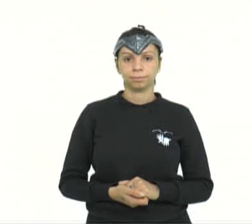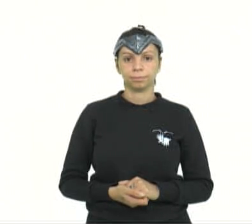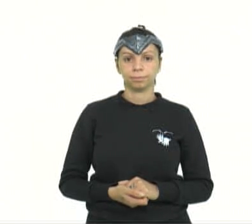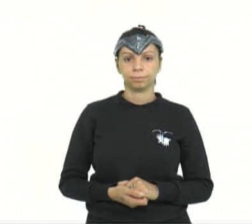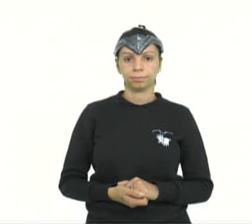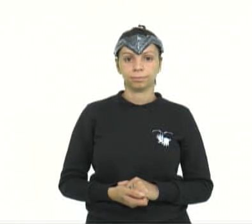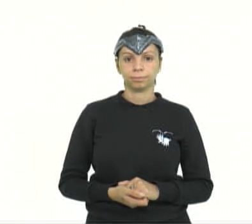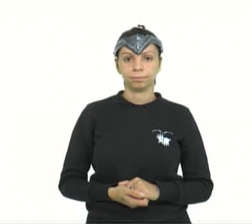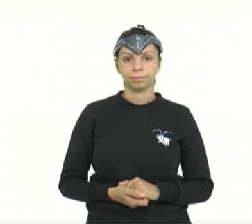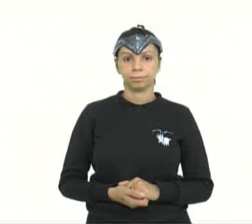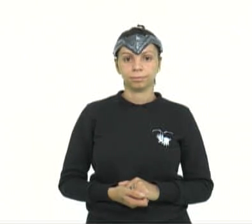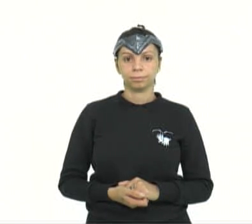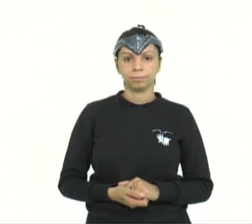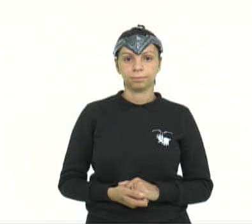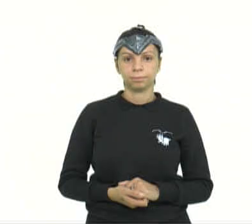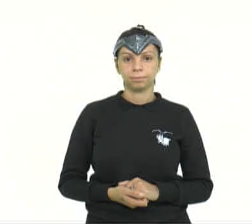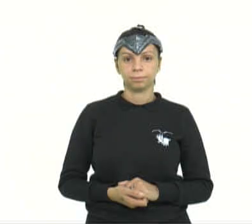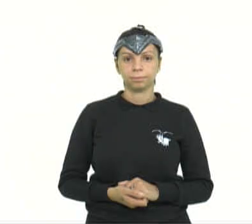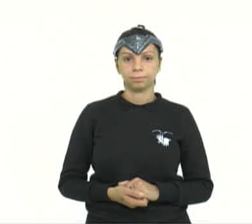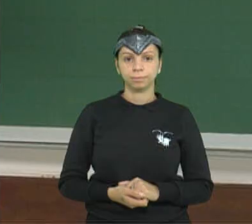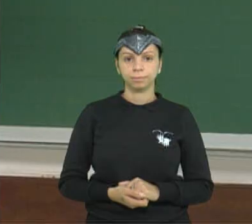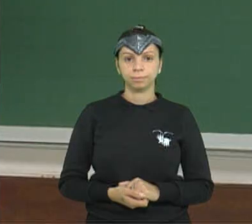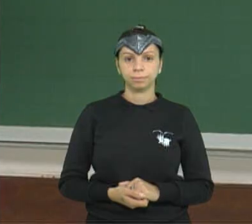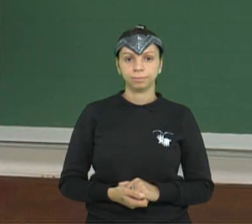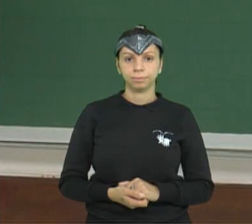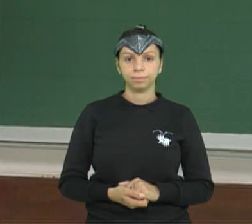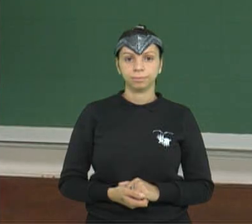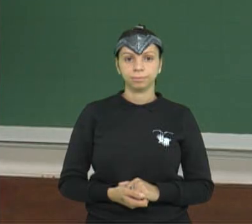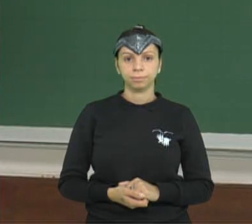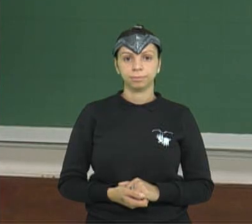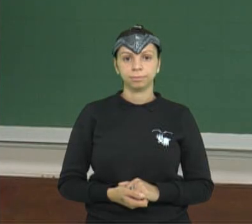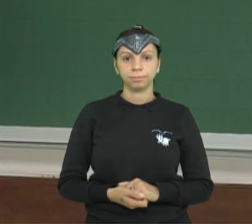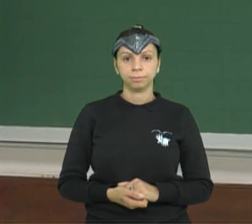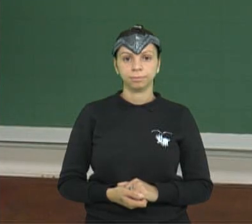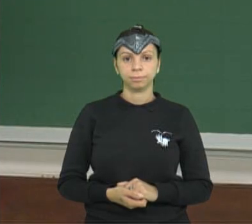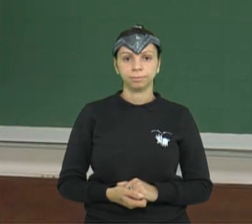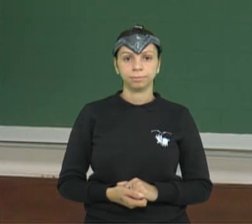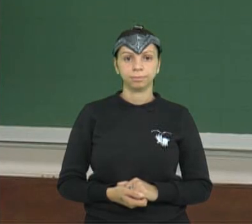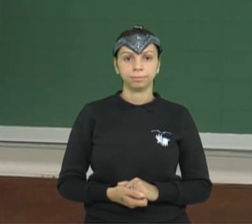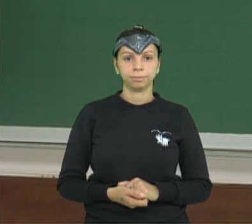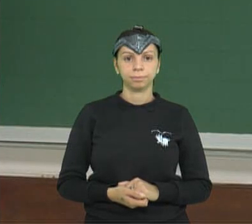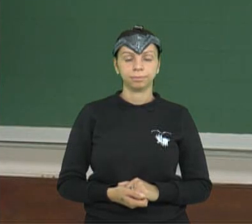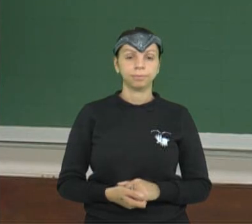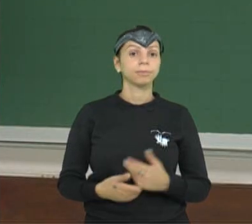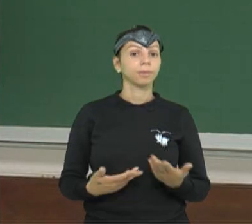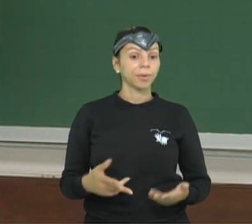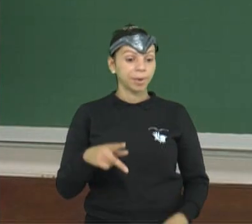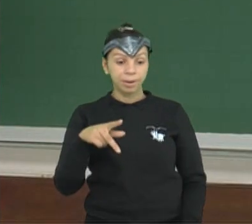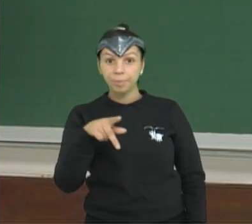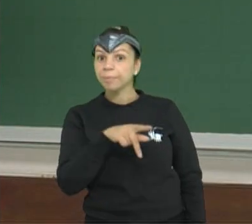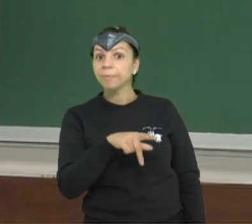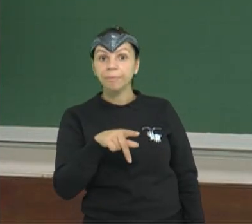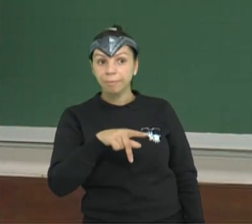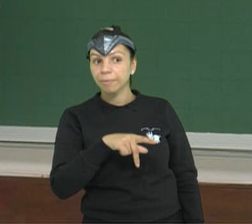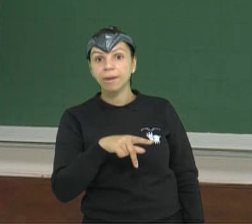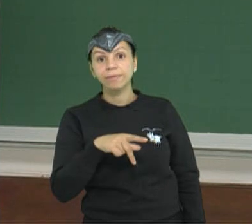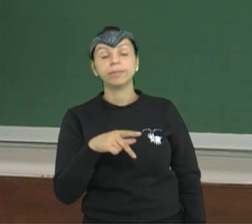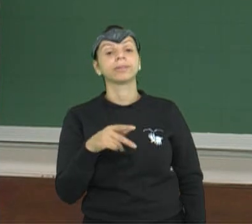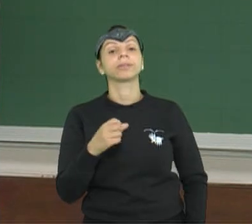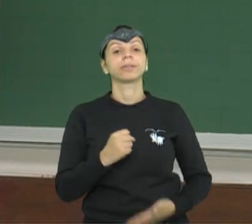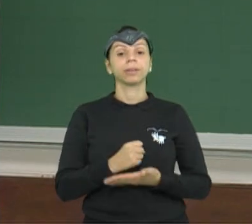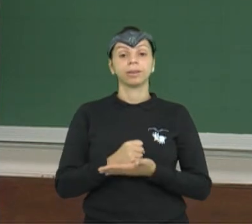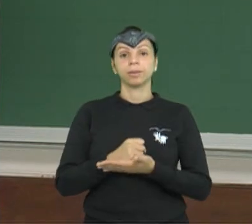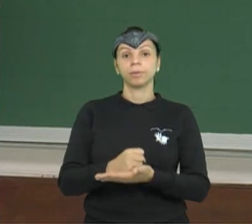and advanced levels of comic books. Olha só, ele é professor que ajuda,